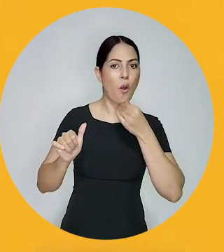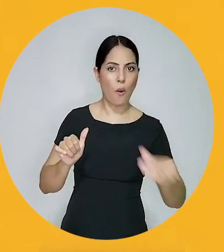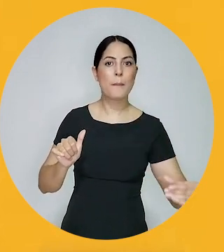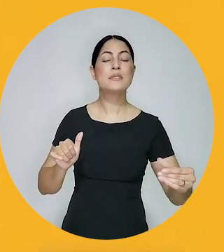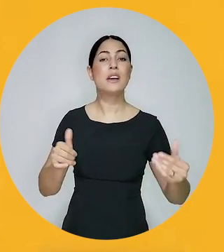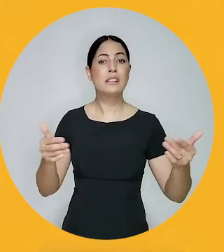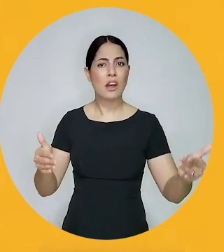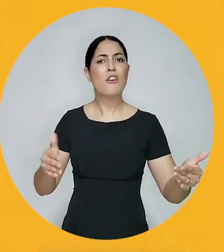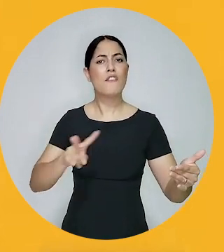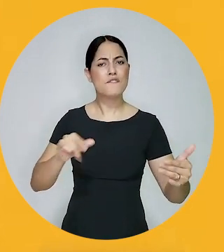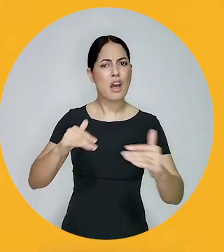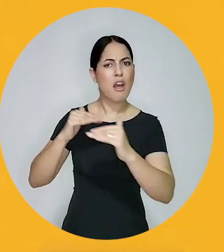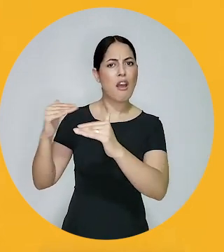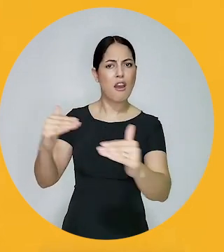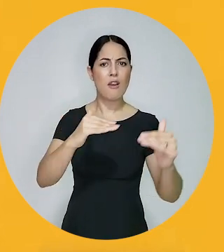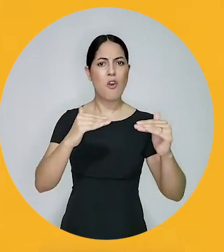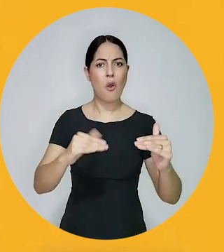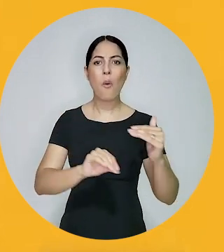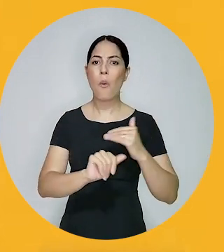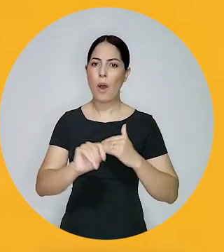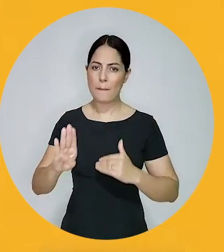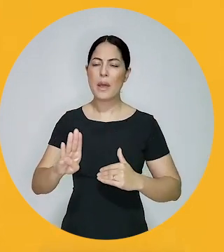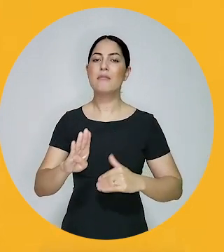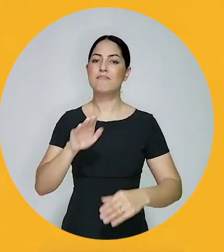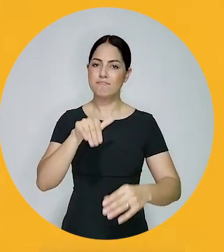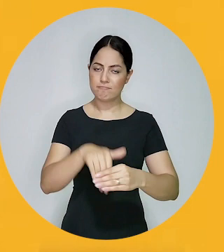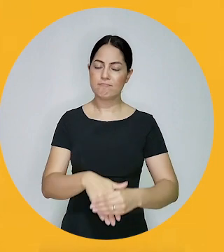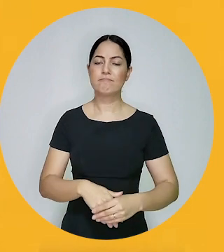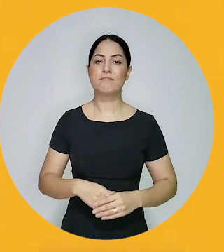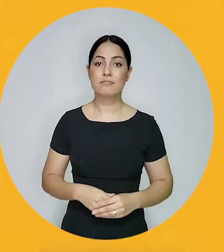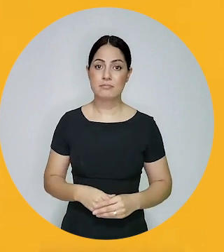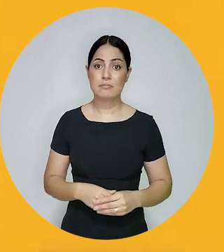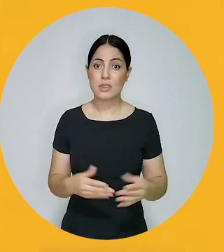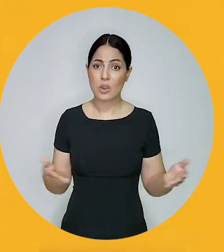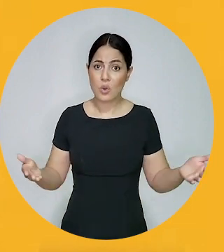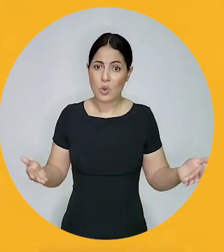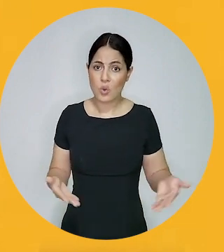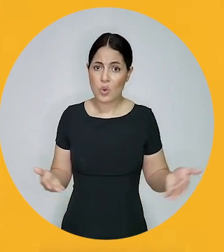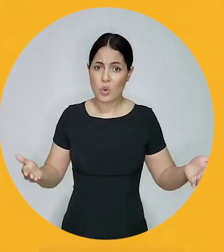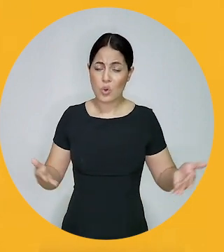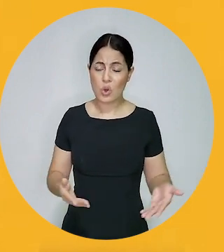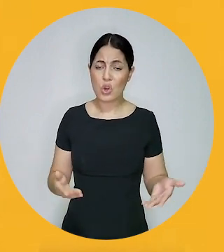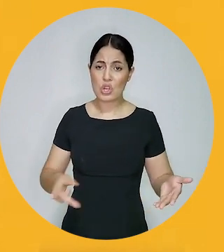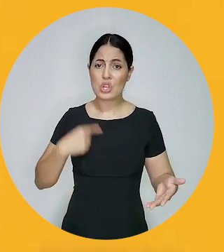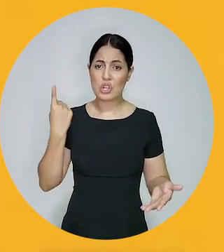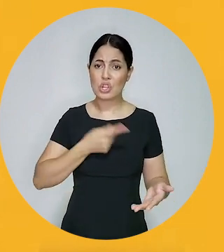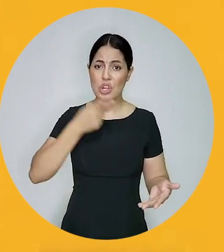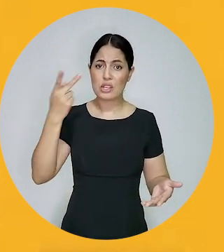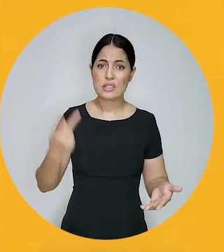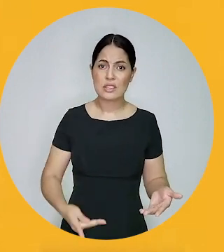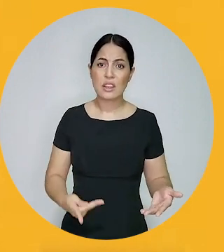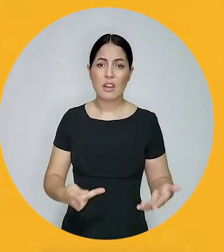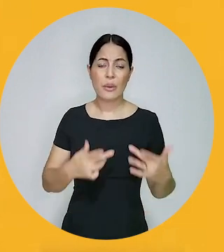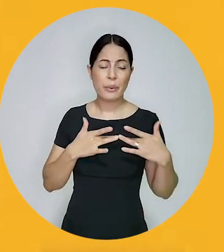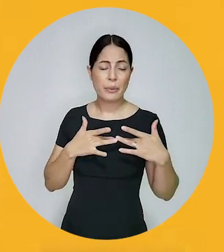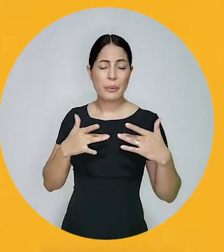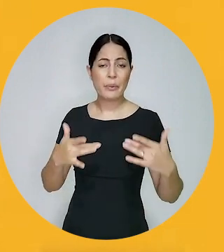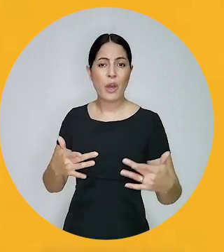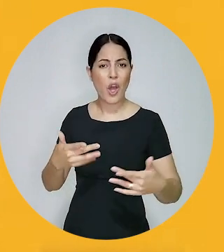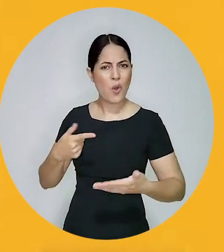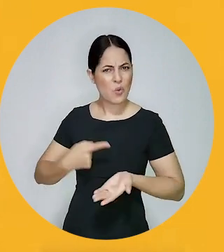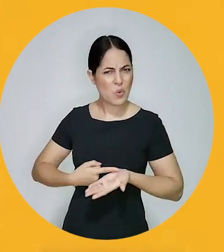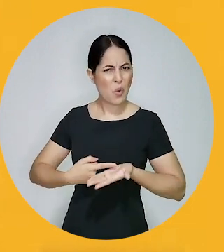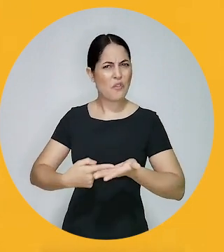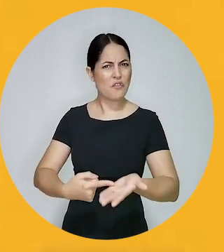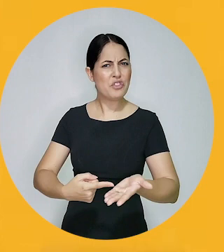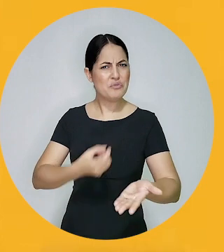serão ocupados por mulheres e 50% por homens. E é também nessa eleição, e eu acho que esse é o motivo que me foi o generoso convite